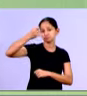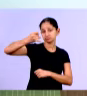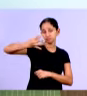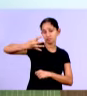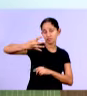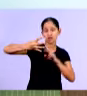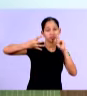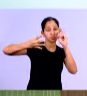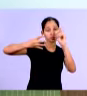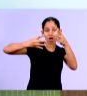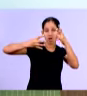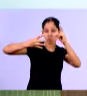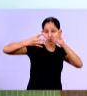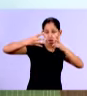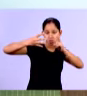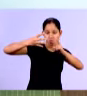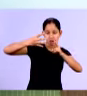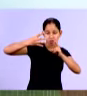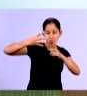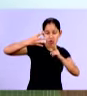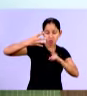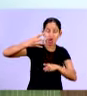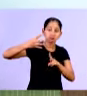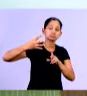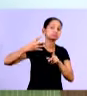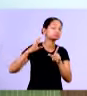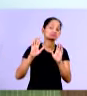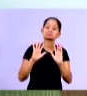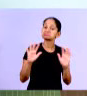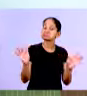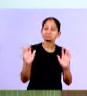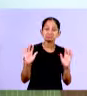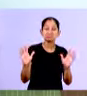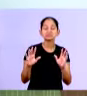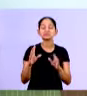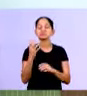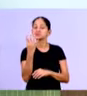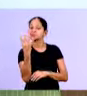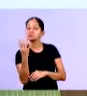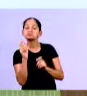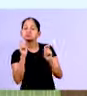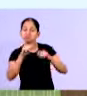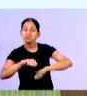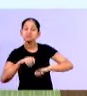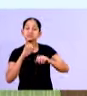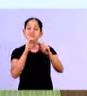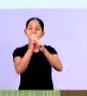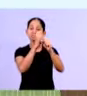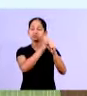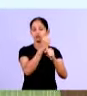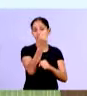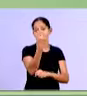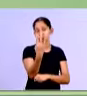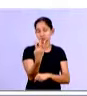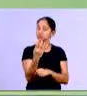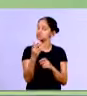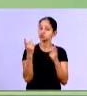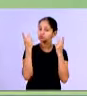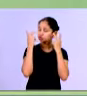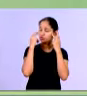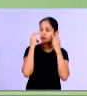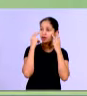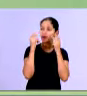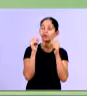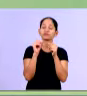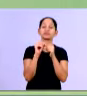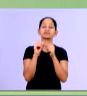vezes 1.430, ou somar 1.430 mais 1.430 mais 1.430, ok? Então eu vou